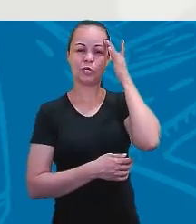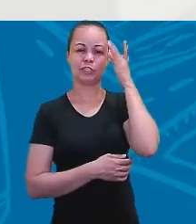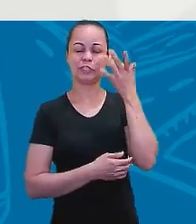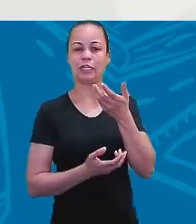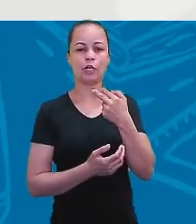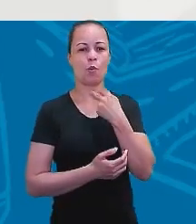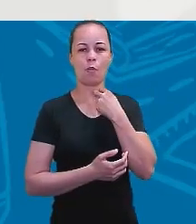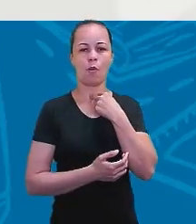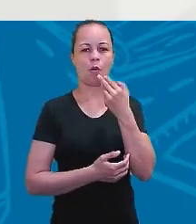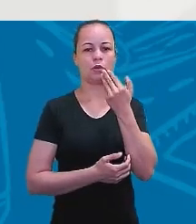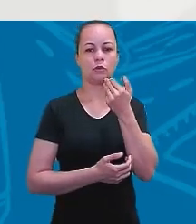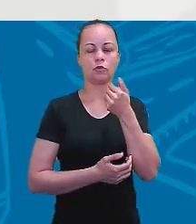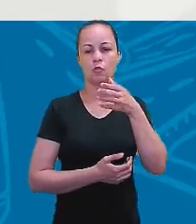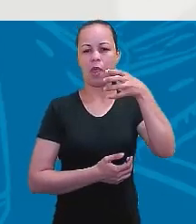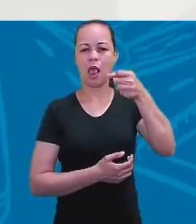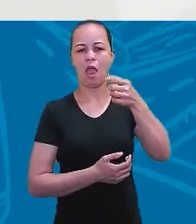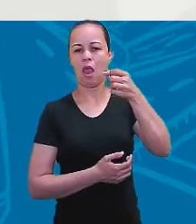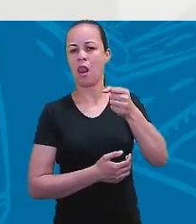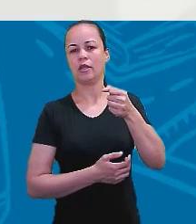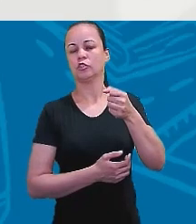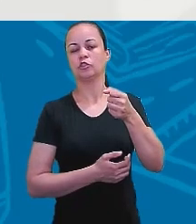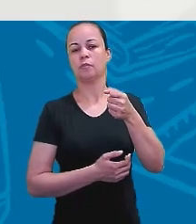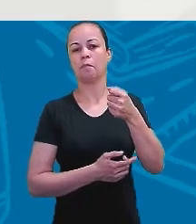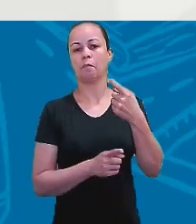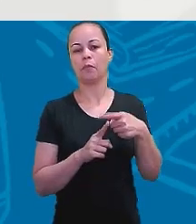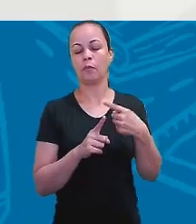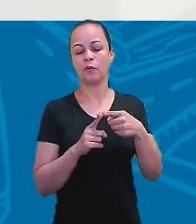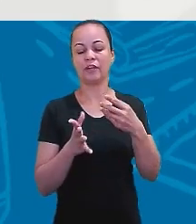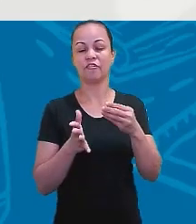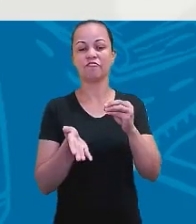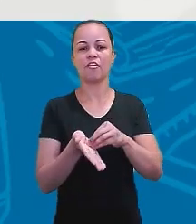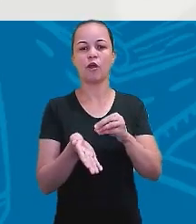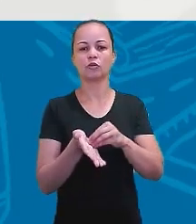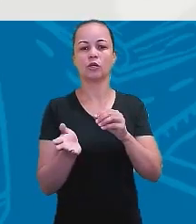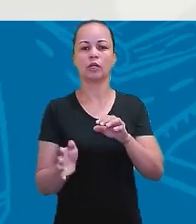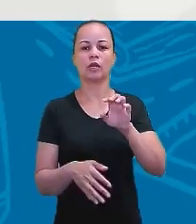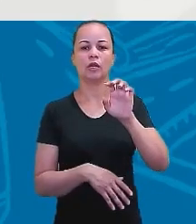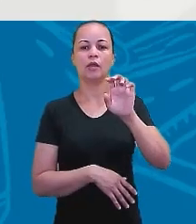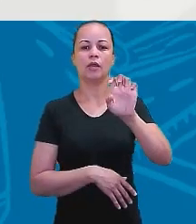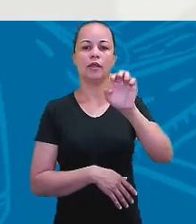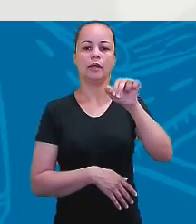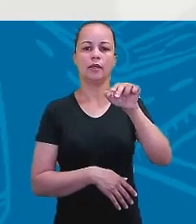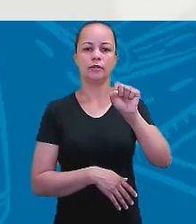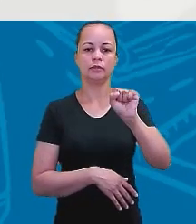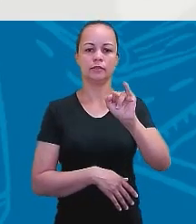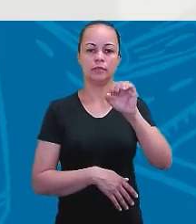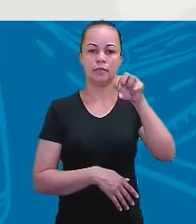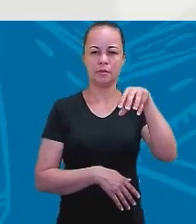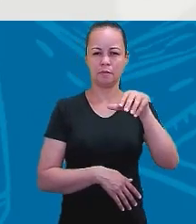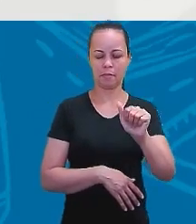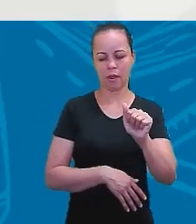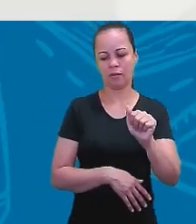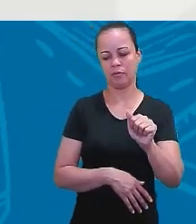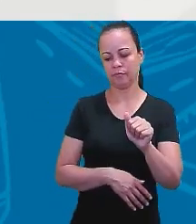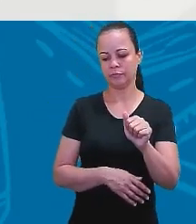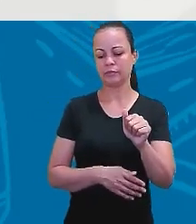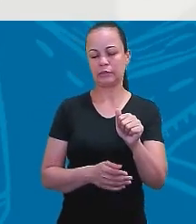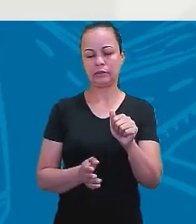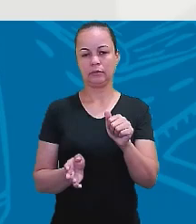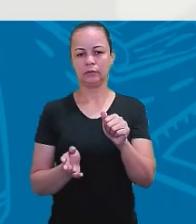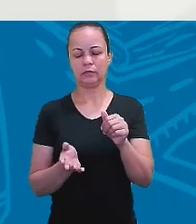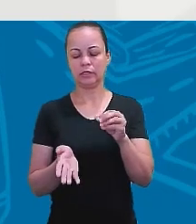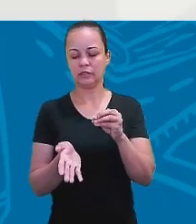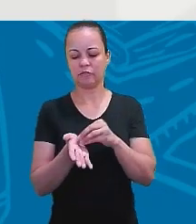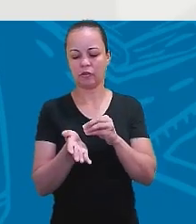leite. Por que essas pessoas têm intolerância ao leite? Porque faltam nelas uma enzima chamada de lactase. Ou seja, as pessoas que não têm